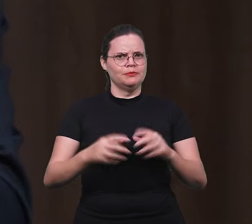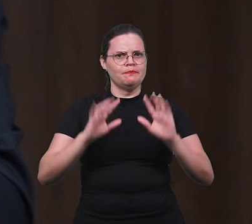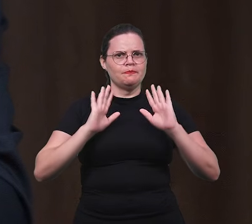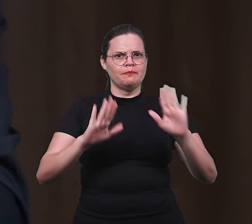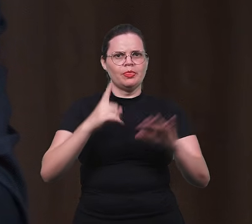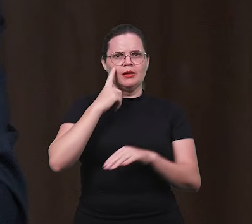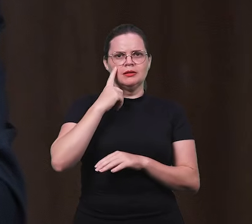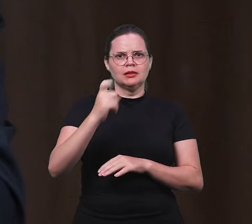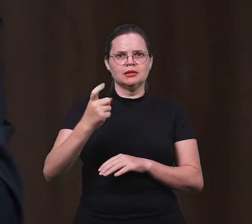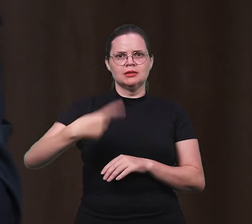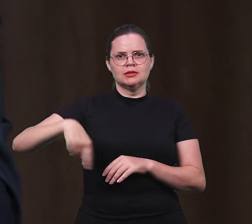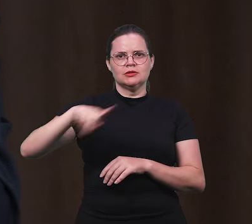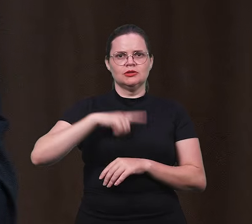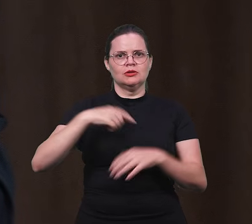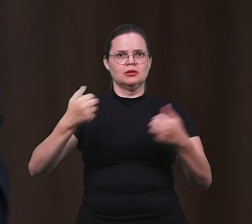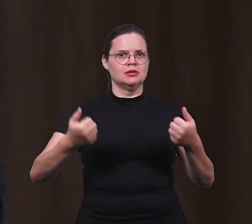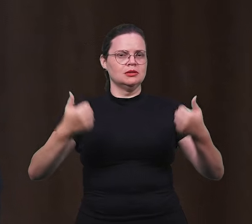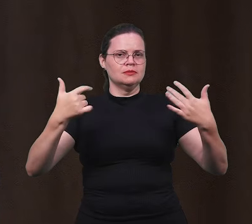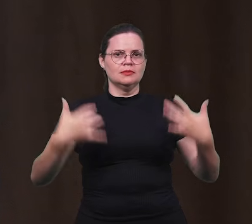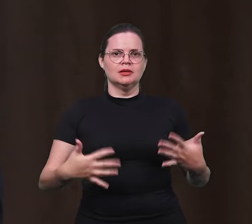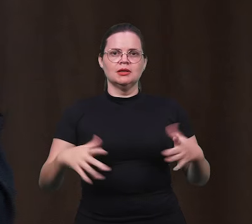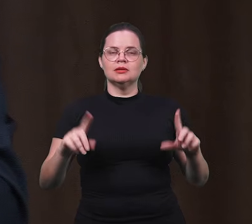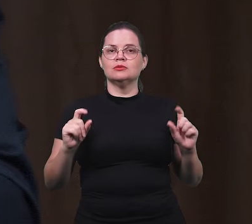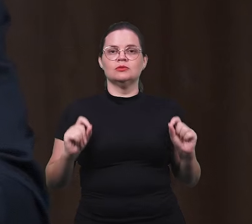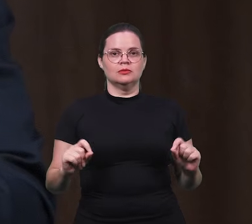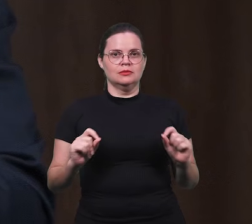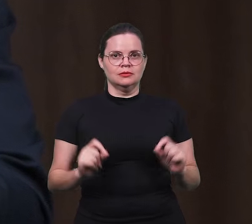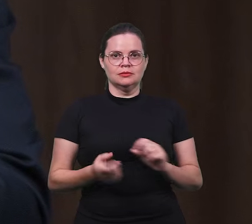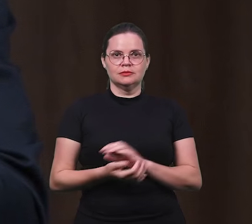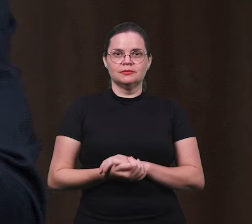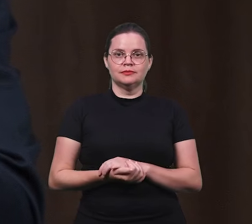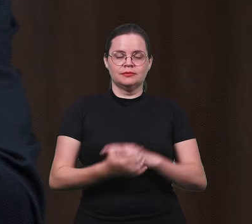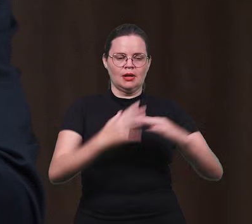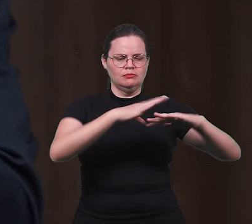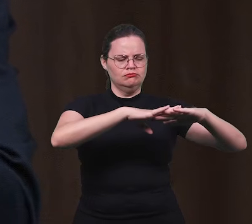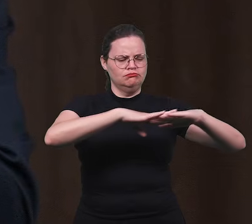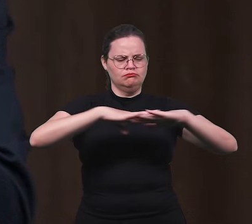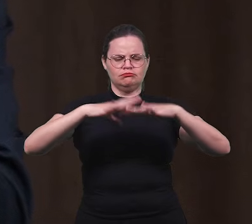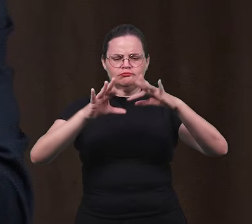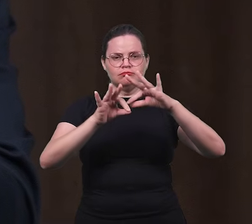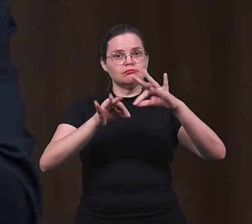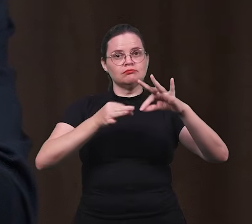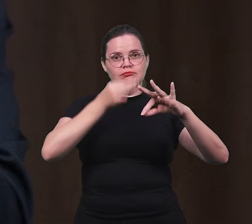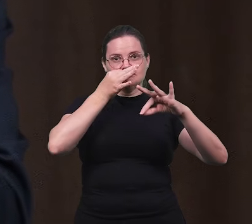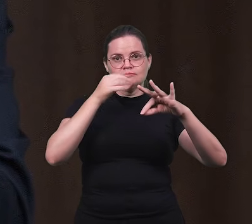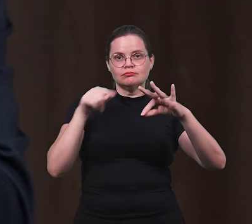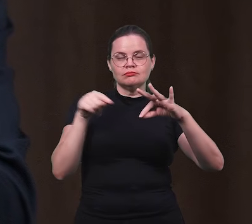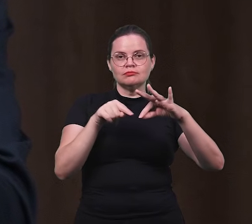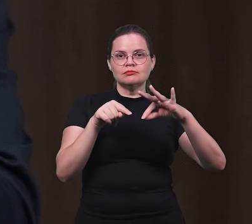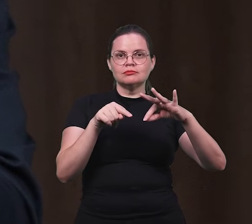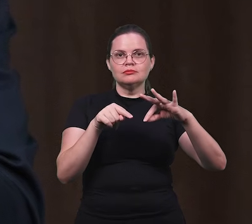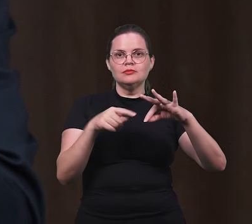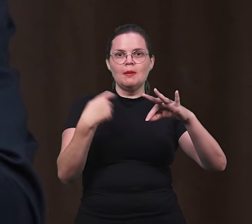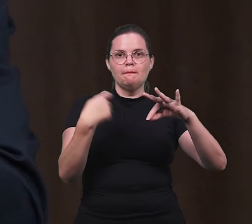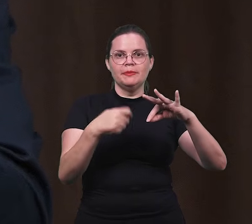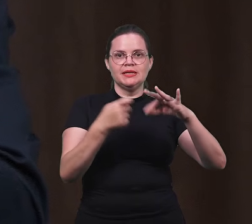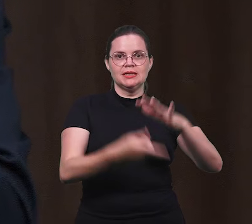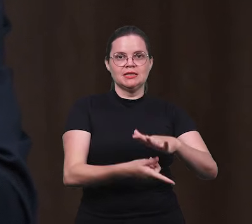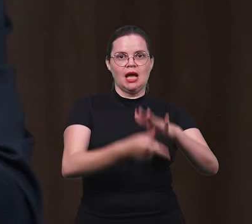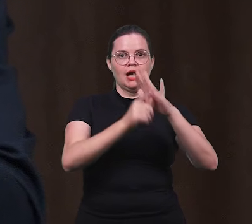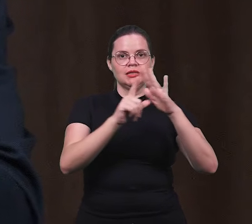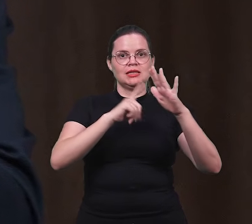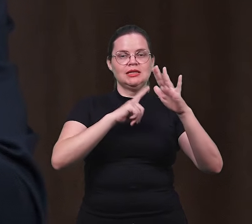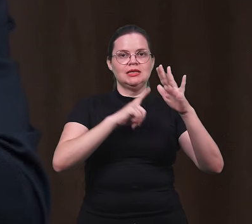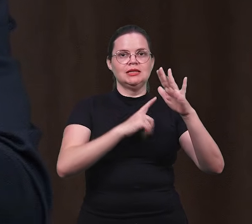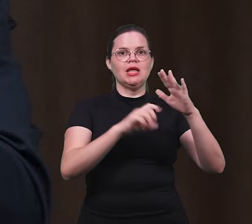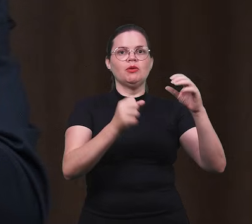muito interessante de se abordar é porque a videira ela tem que ter um